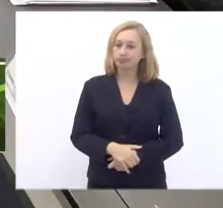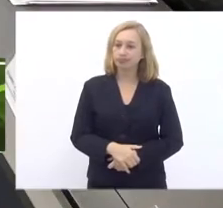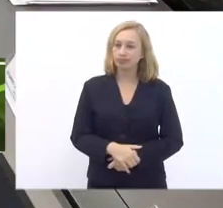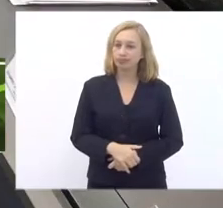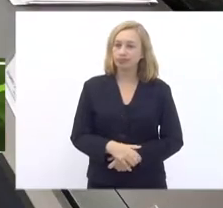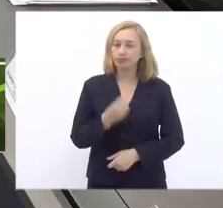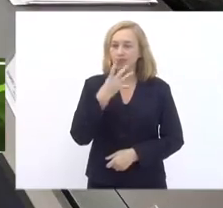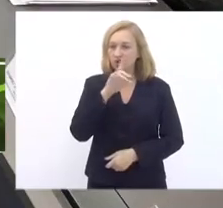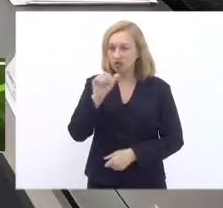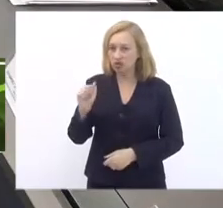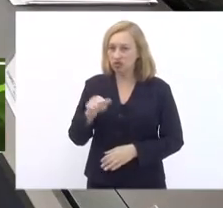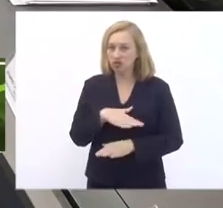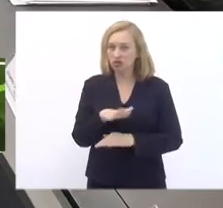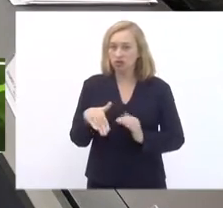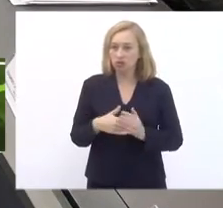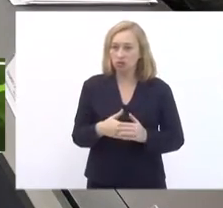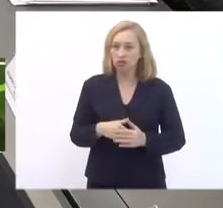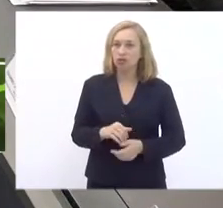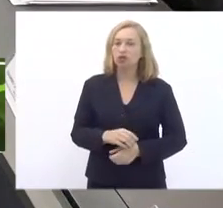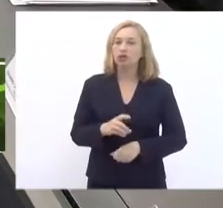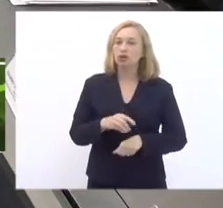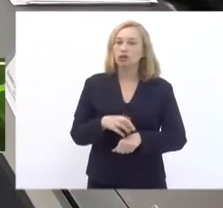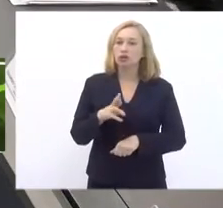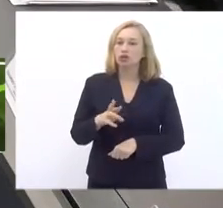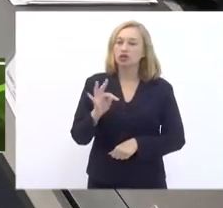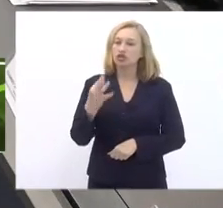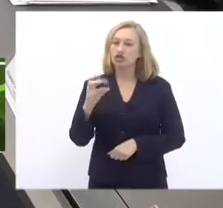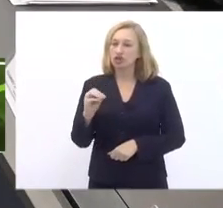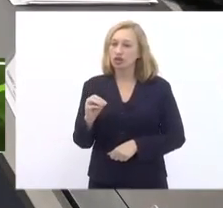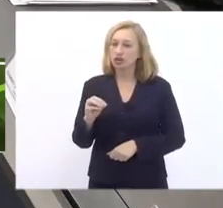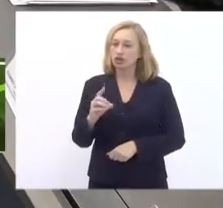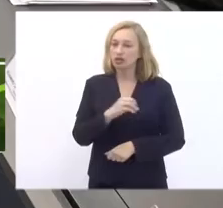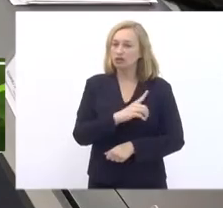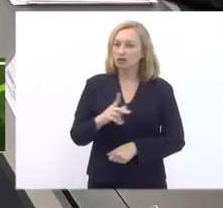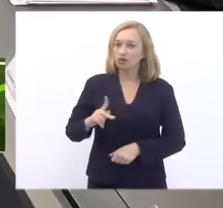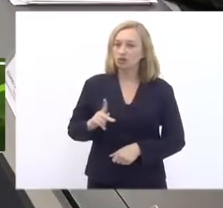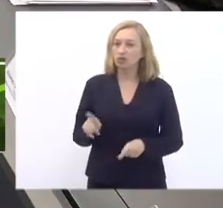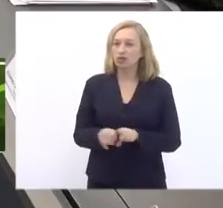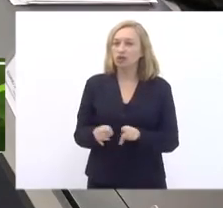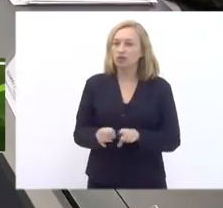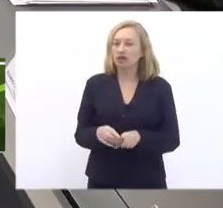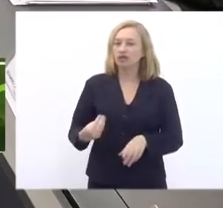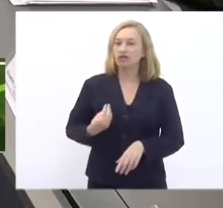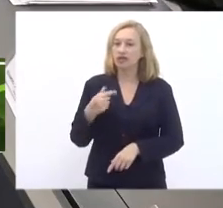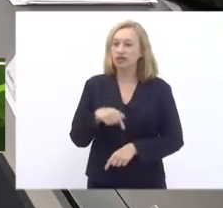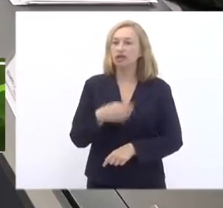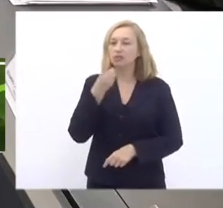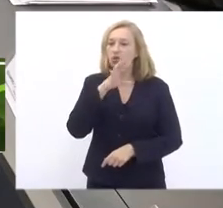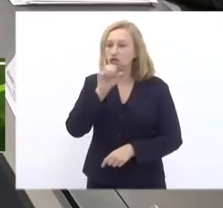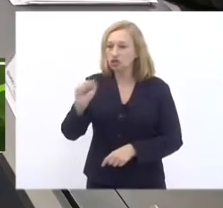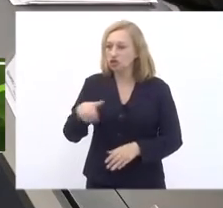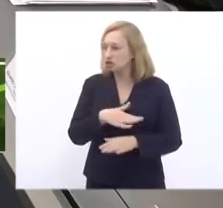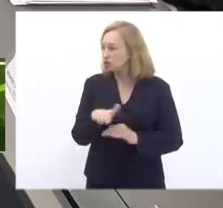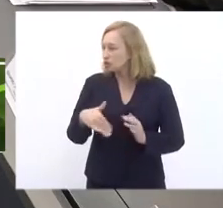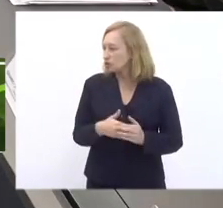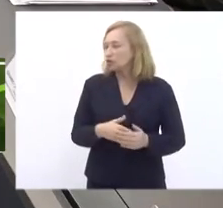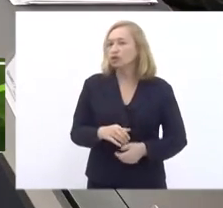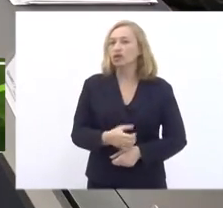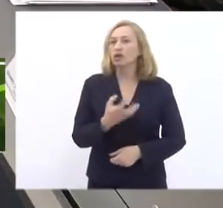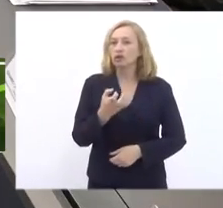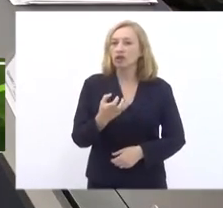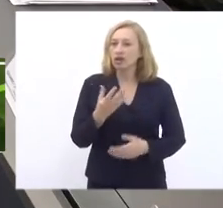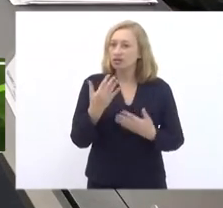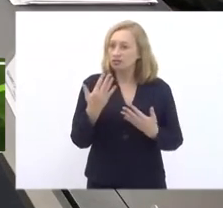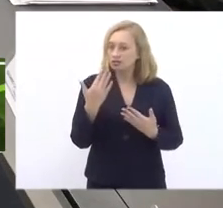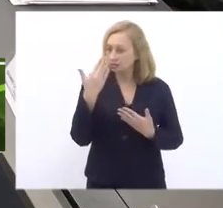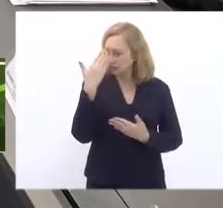Bom dia a todos. Existe também o doutor Tiago Basílio, desculpe, defensor público. Obrigada pela presença. Bom dia a todas e todos. Eu quero